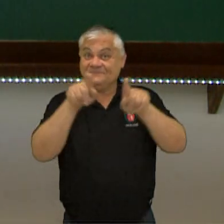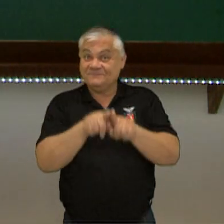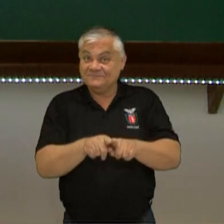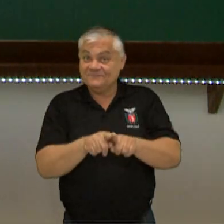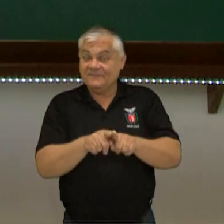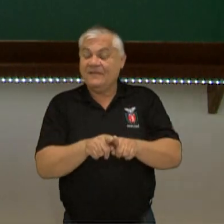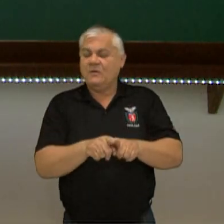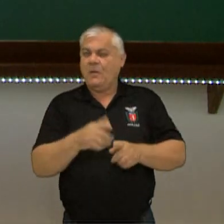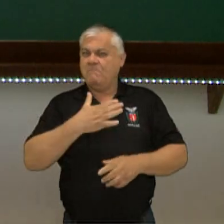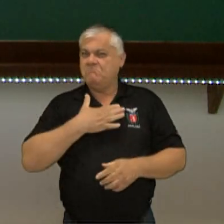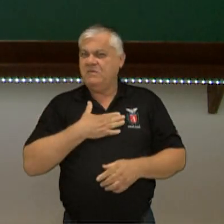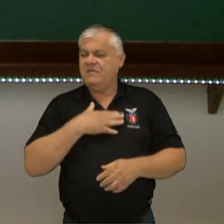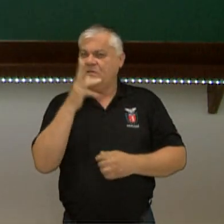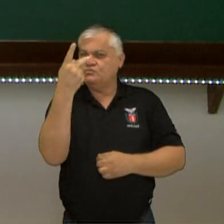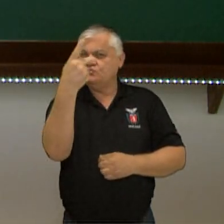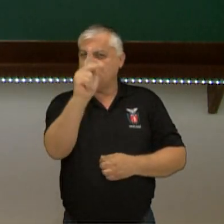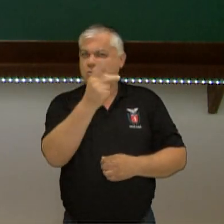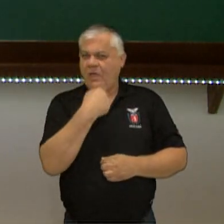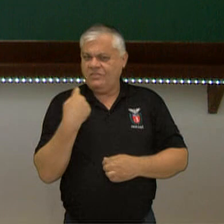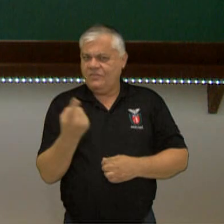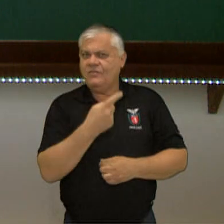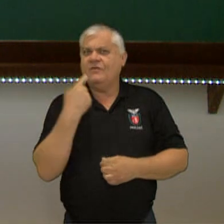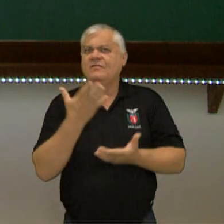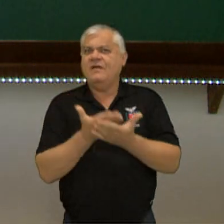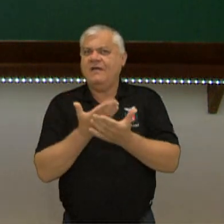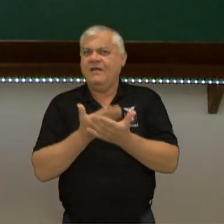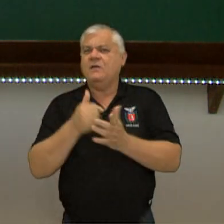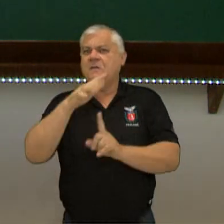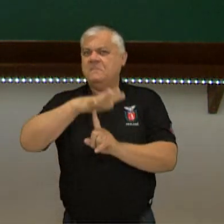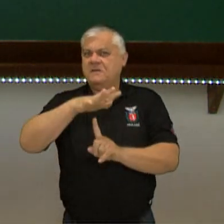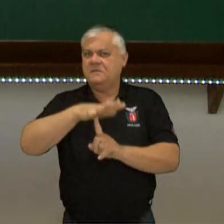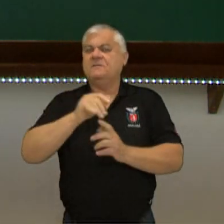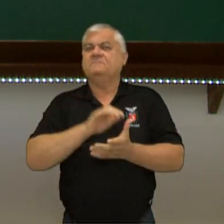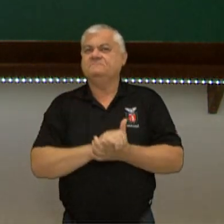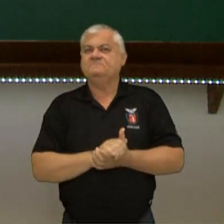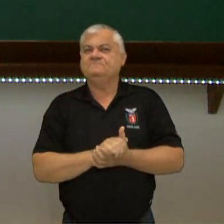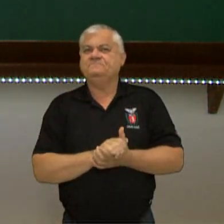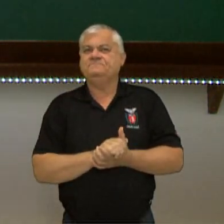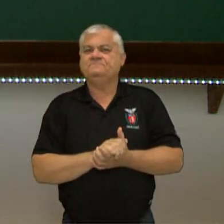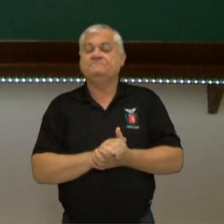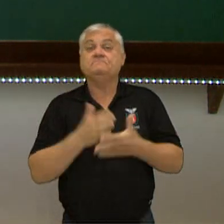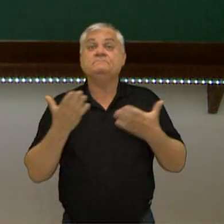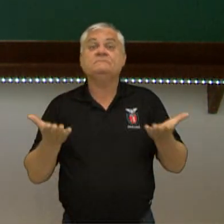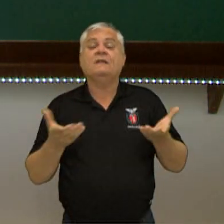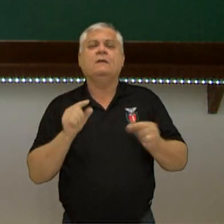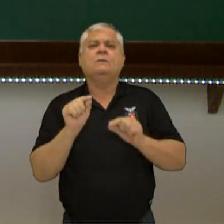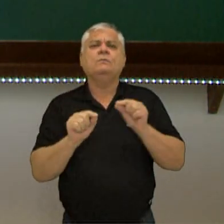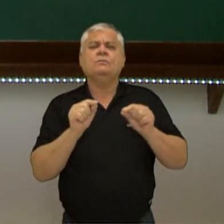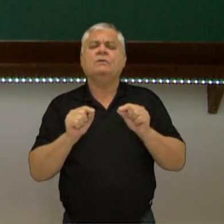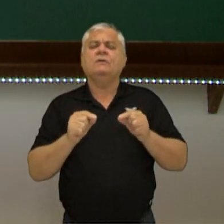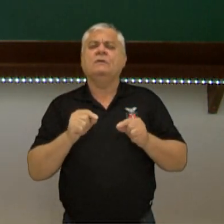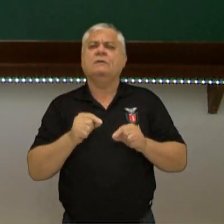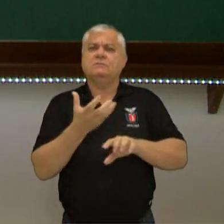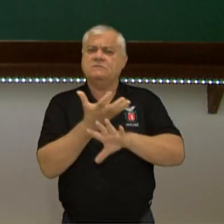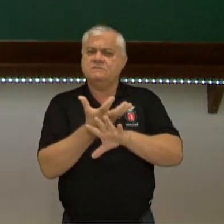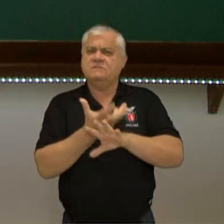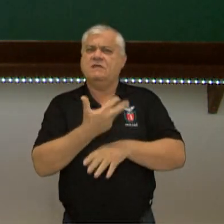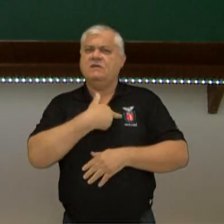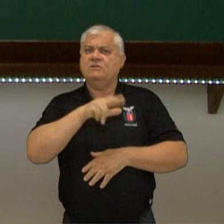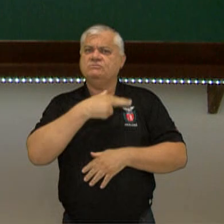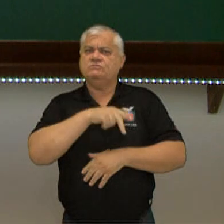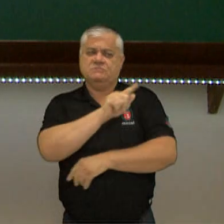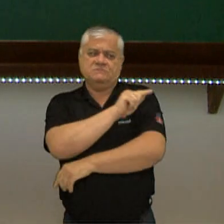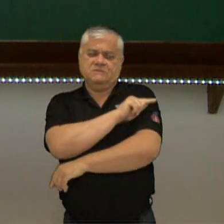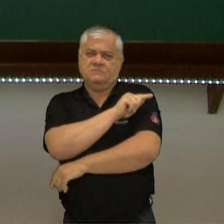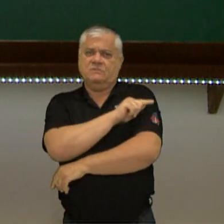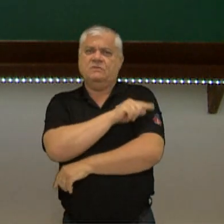voltamos com a minha, com a sua, com a nossa aula Paraná. E é ensino religioso, 7º